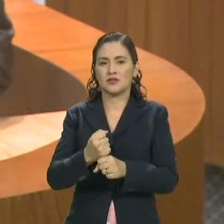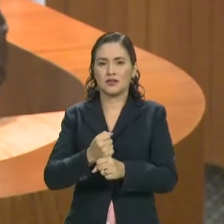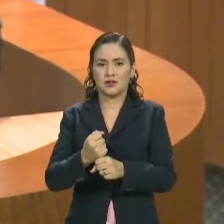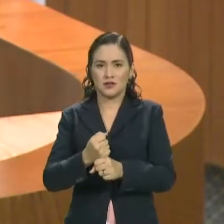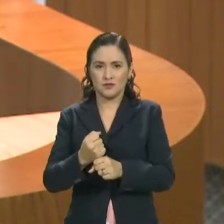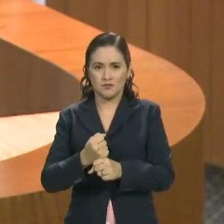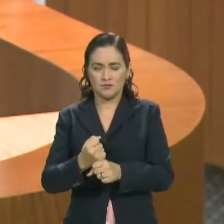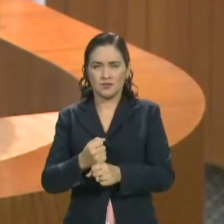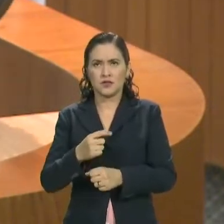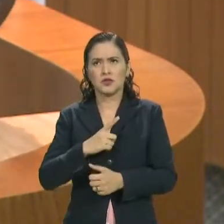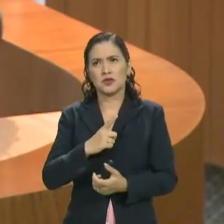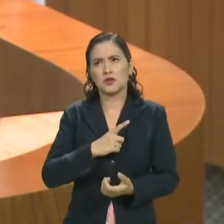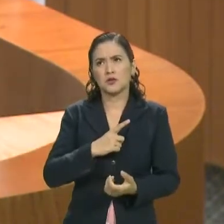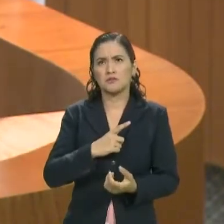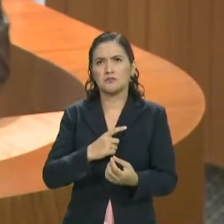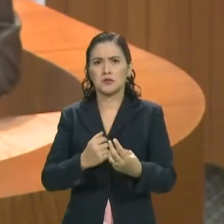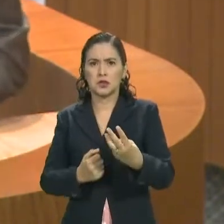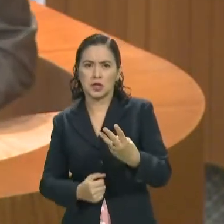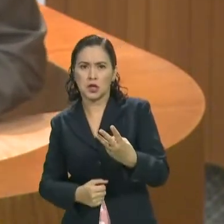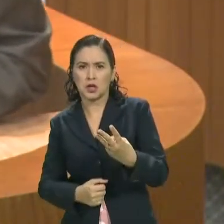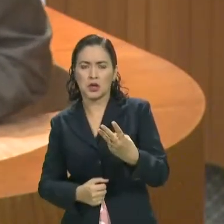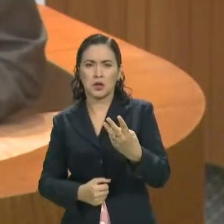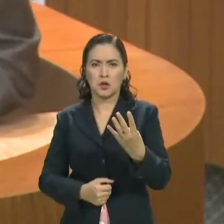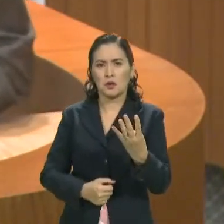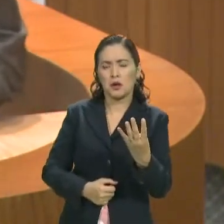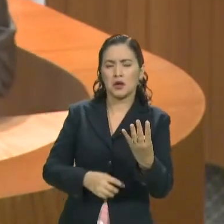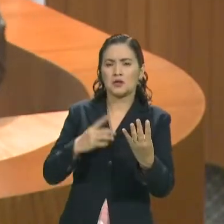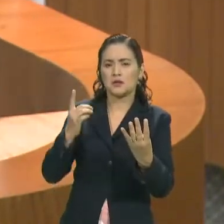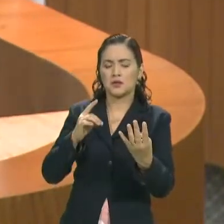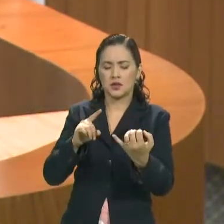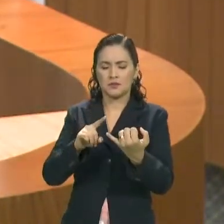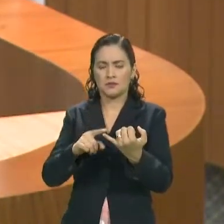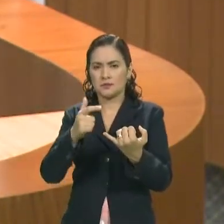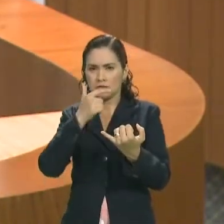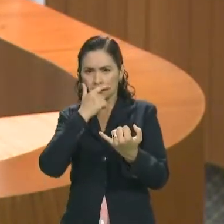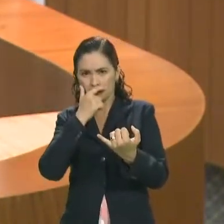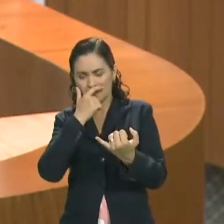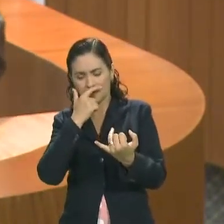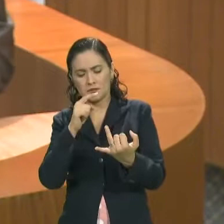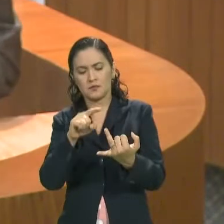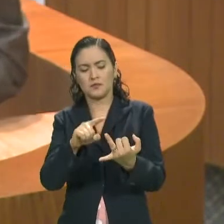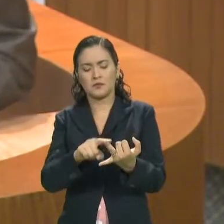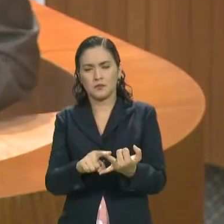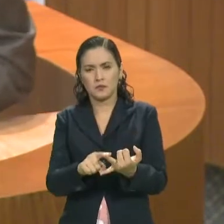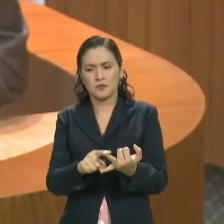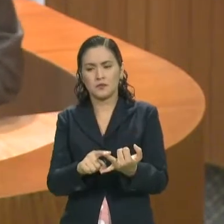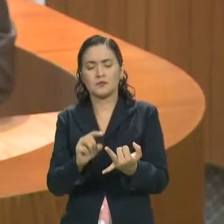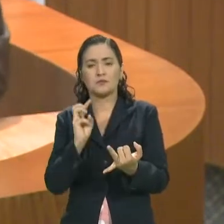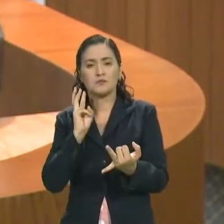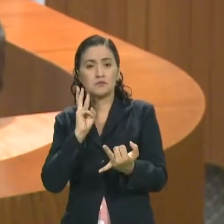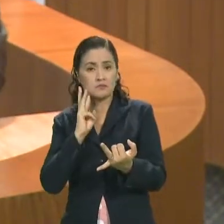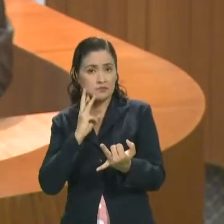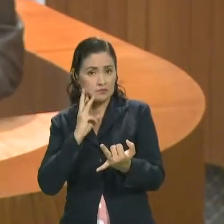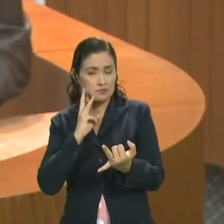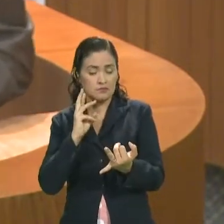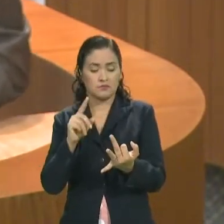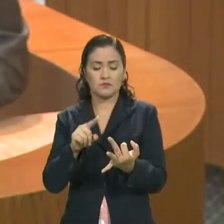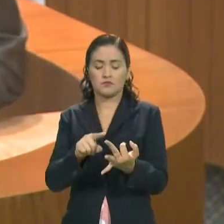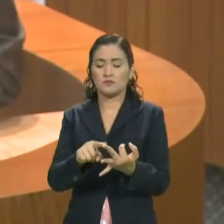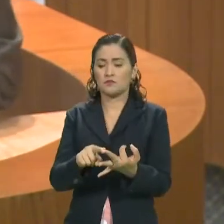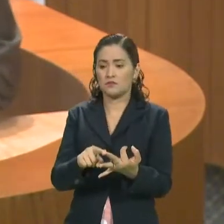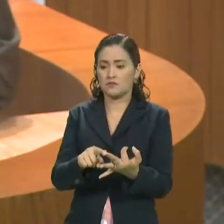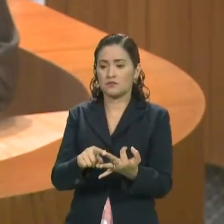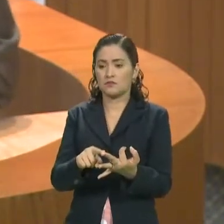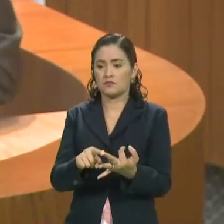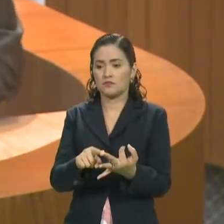oposicionistas, o aguerrido César Pires, o aguerrido deputado Wellington e